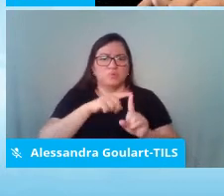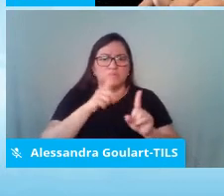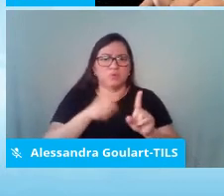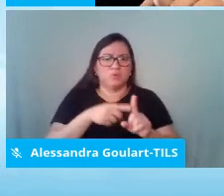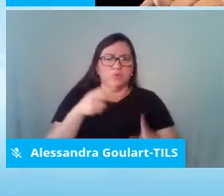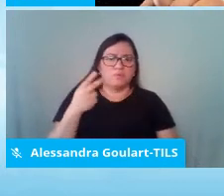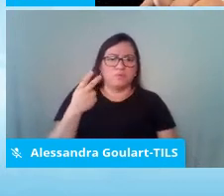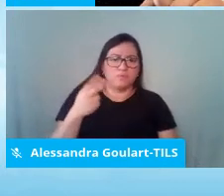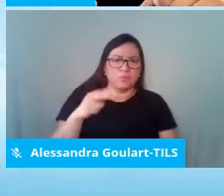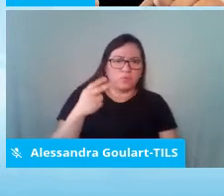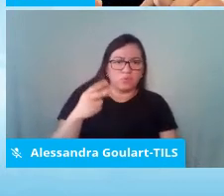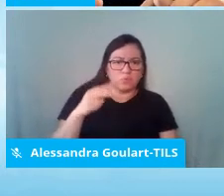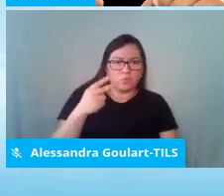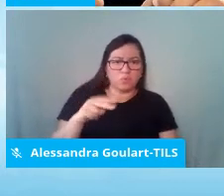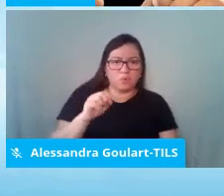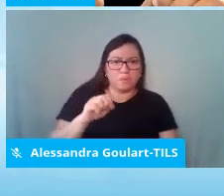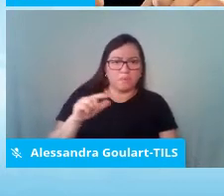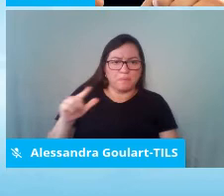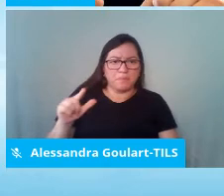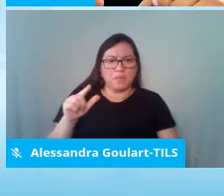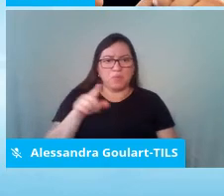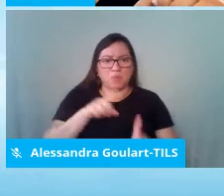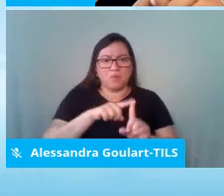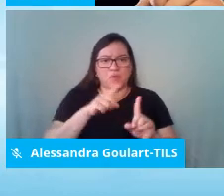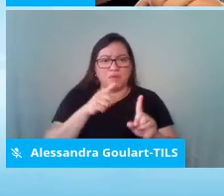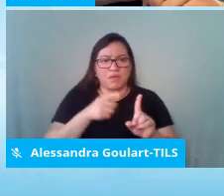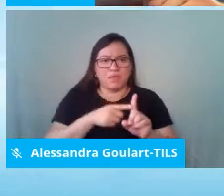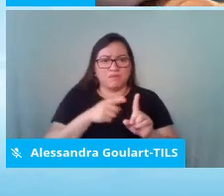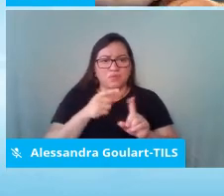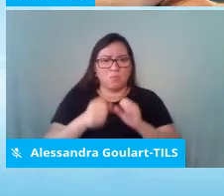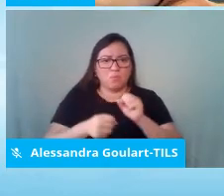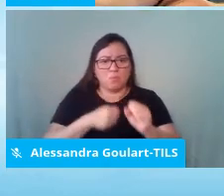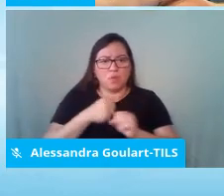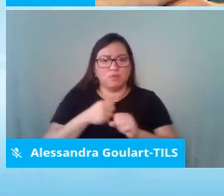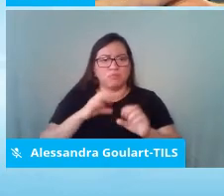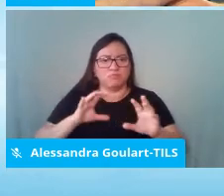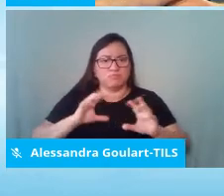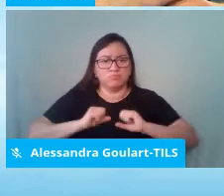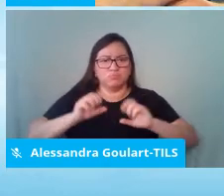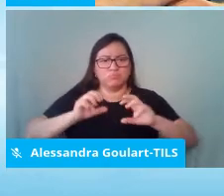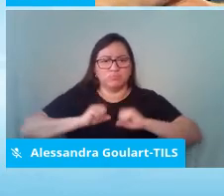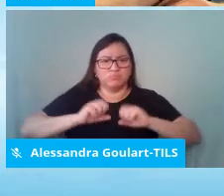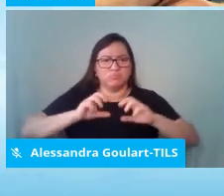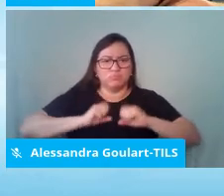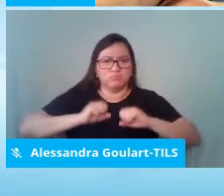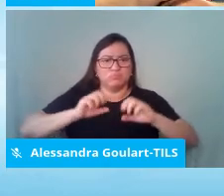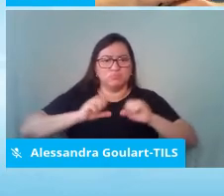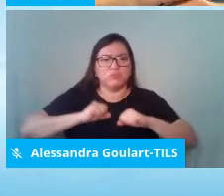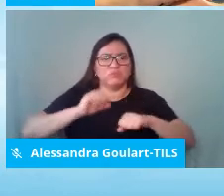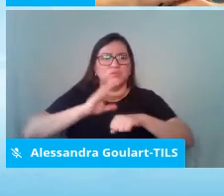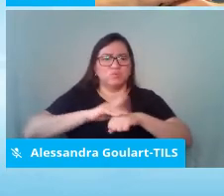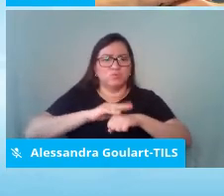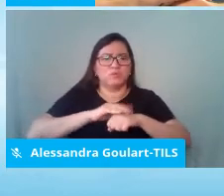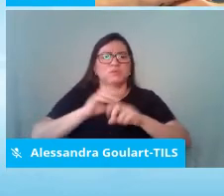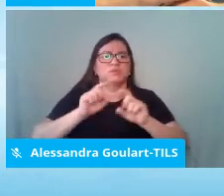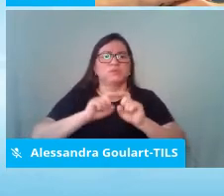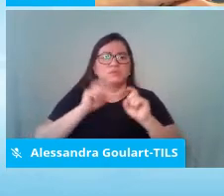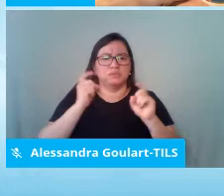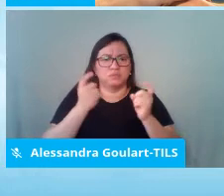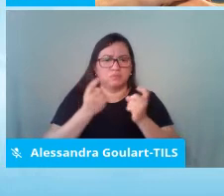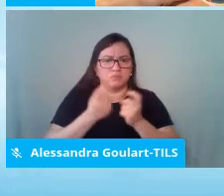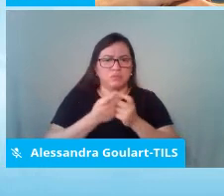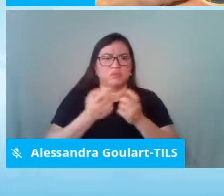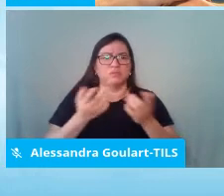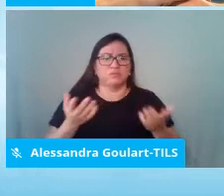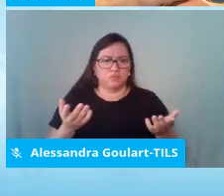2.200 gestantes em média por ano, né? E a taxa de detecção de sífilis na gestação, ela passou de